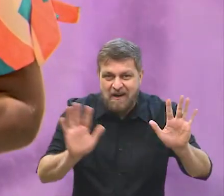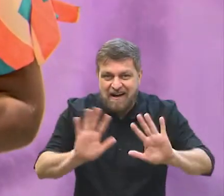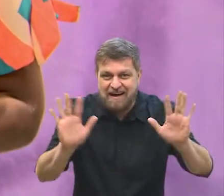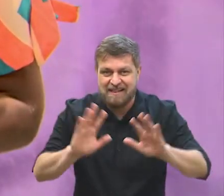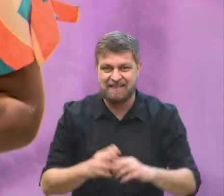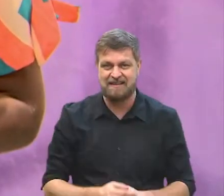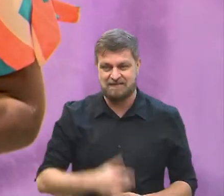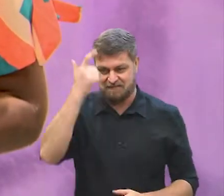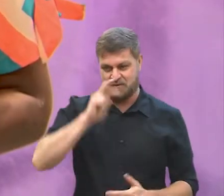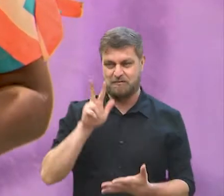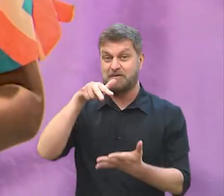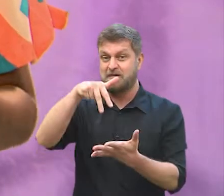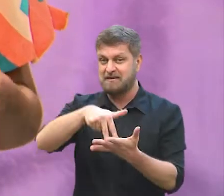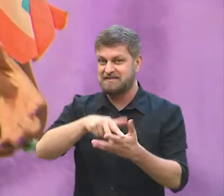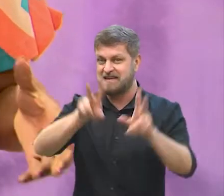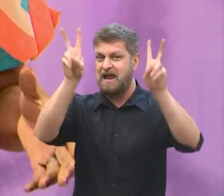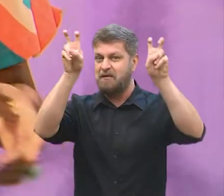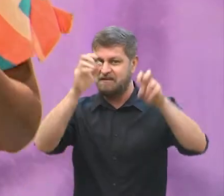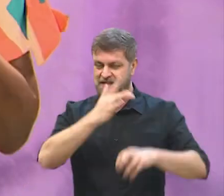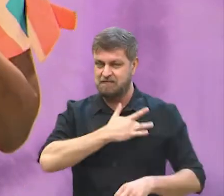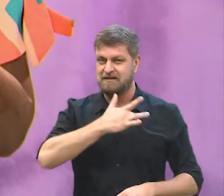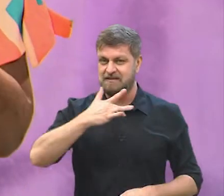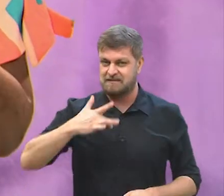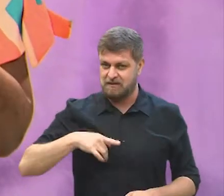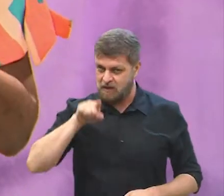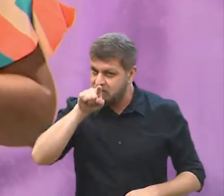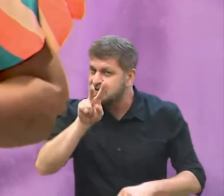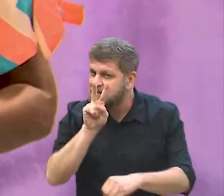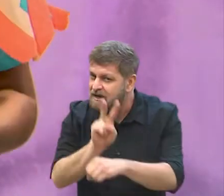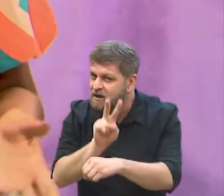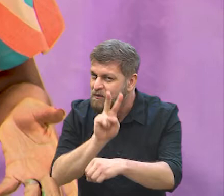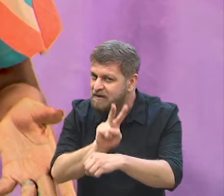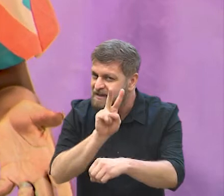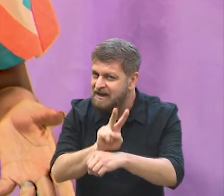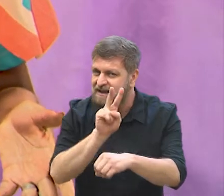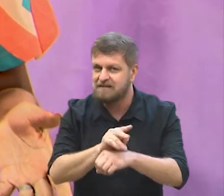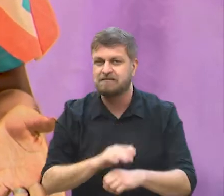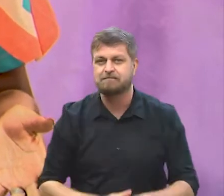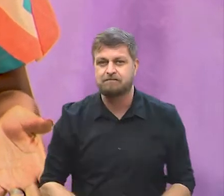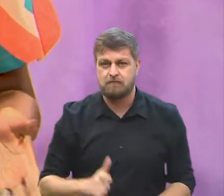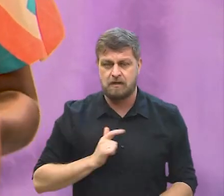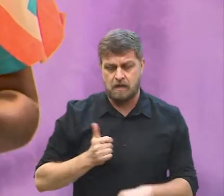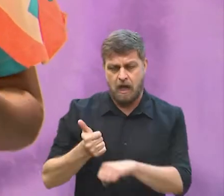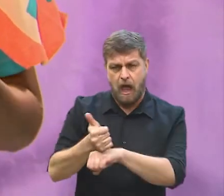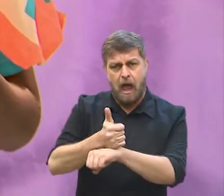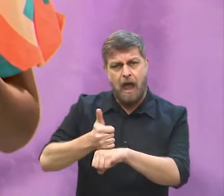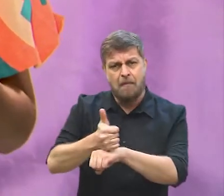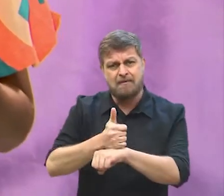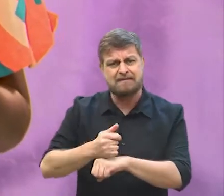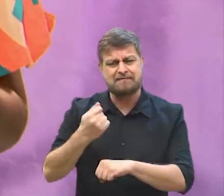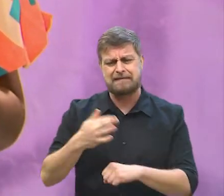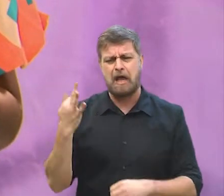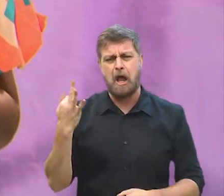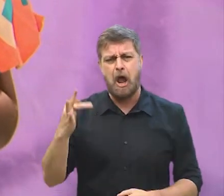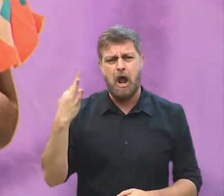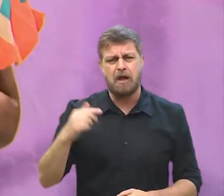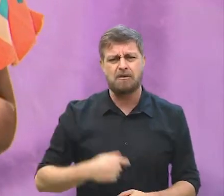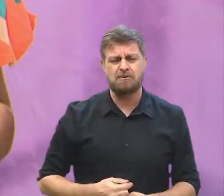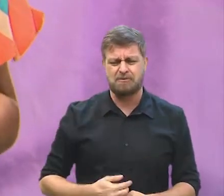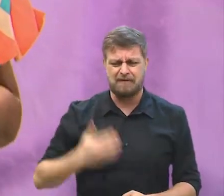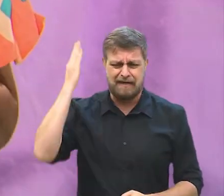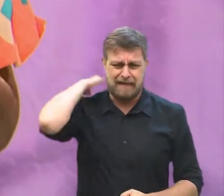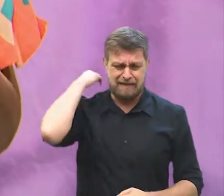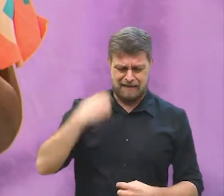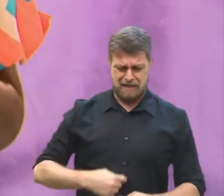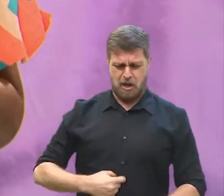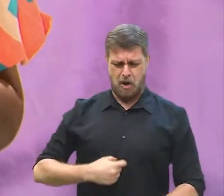Olá, toda a área para a gente falar de saúde. Tem se cuidado? Olha só, algumas profissões machucam a nossa coluna, né? A gente